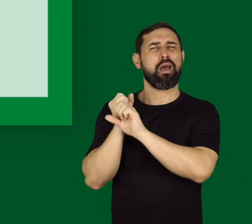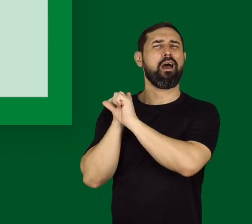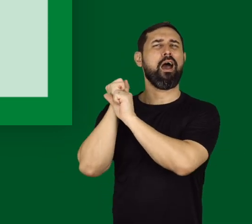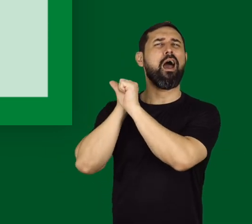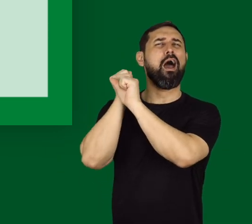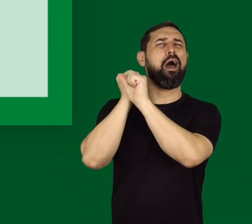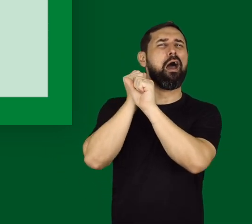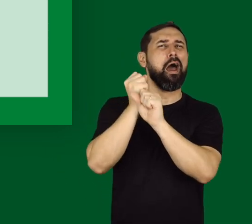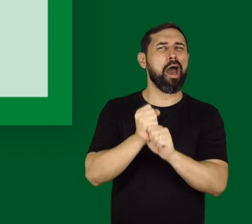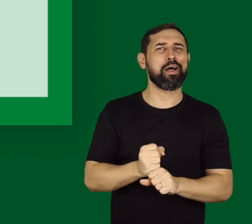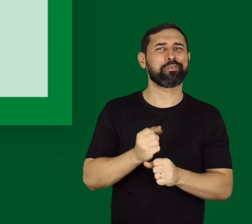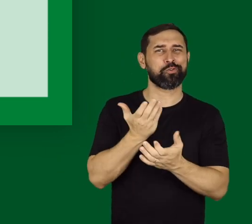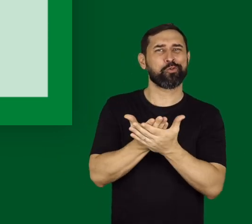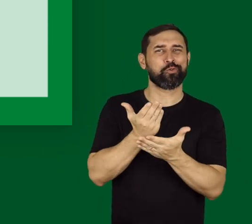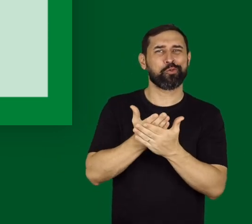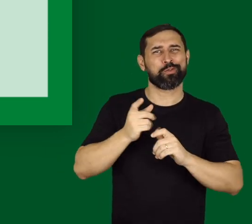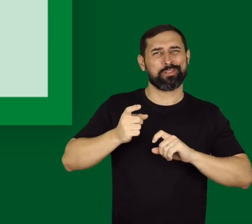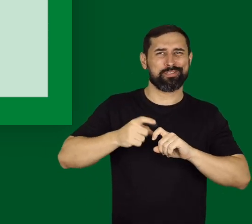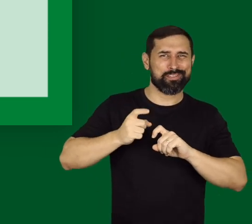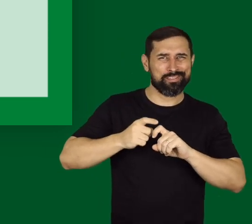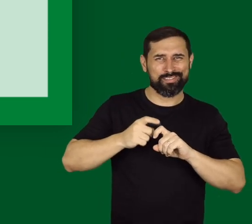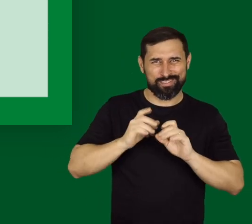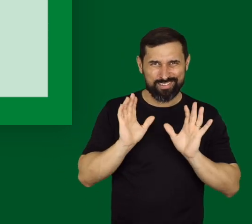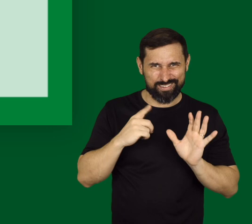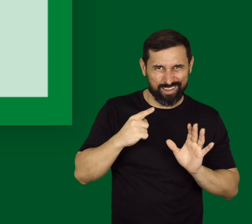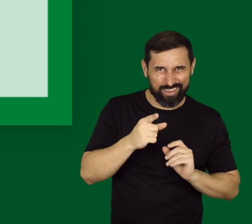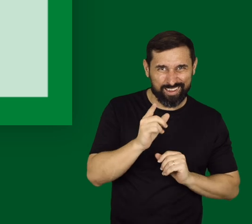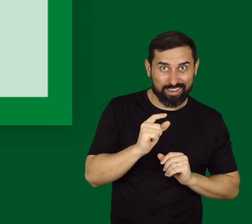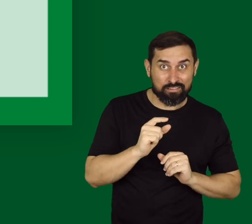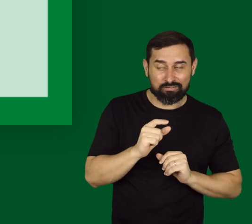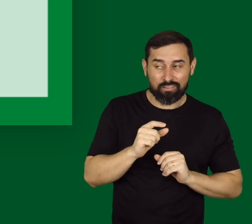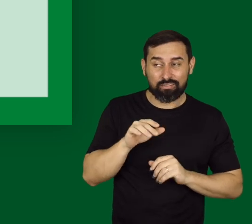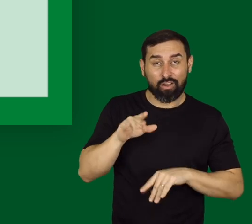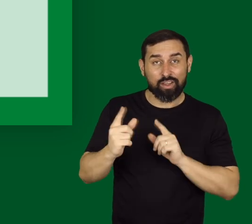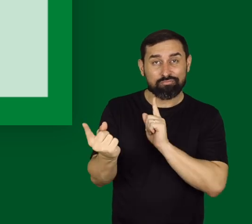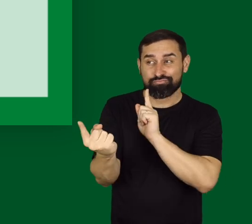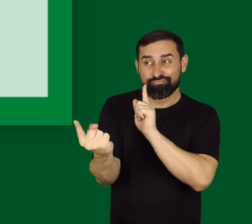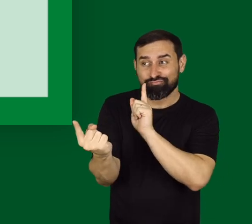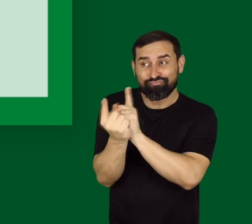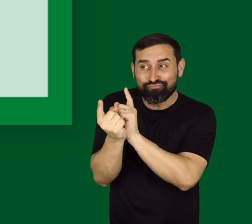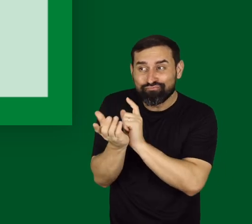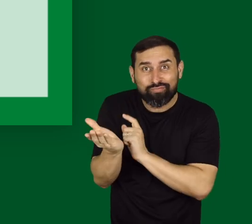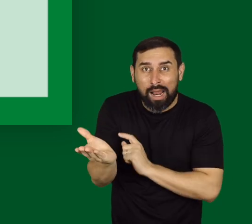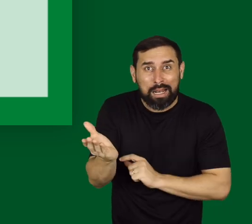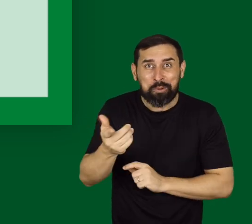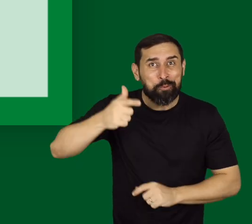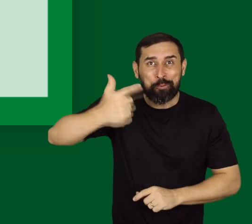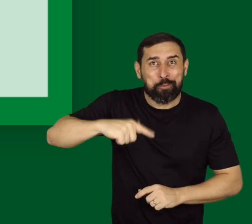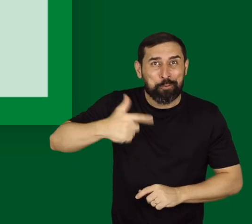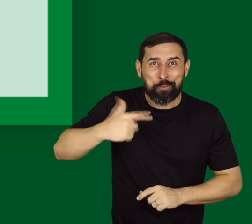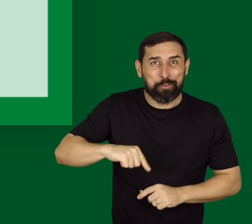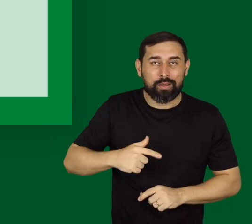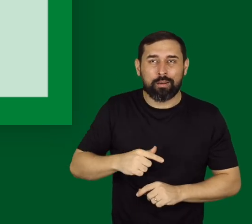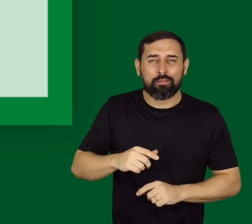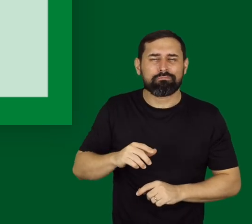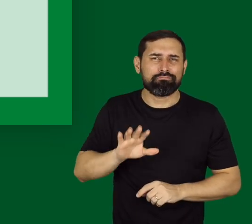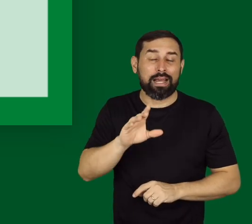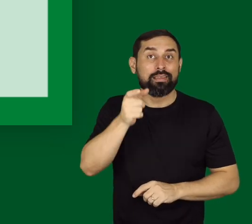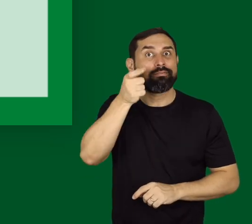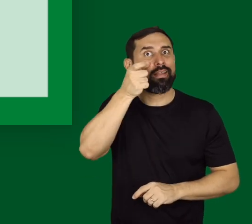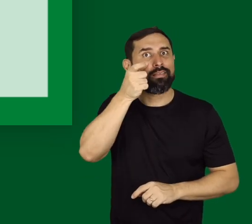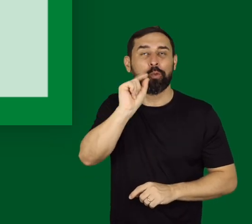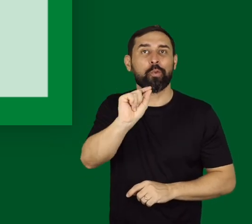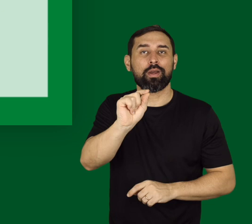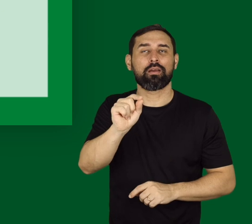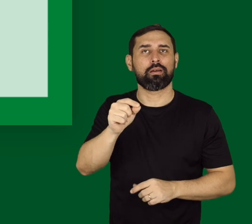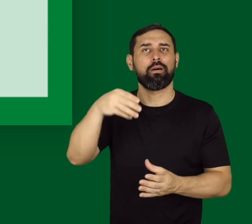mundo conseguiu, muitos anos de medicina, conseguiu pegar um paciente com choque quente, porque é uma fase que é muito interessante, porque é